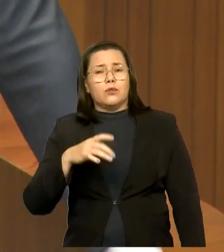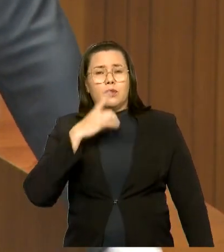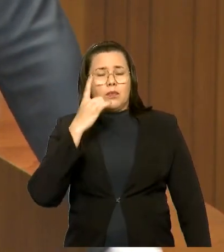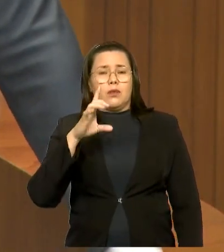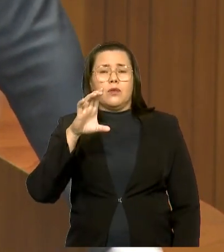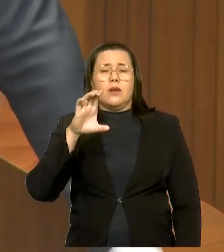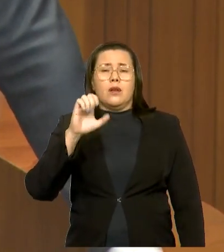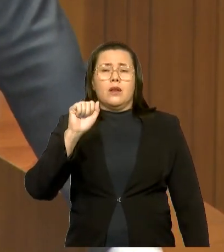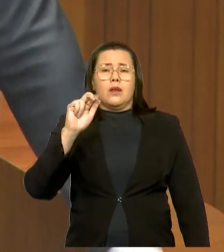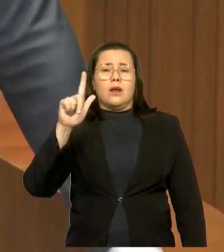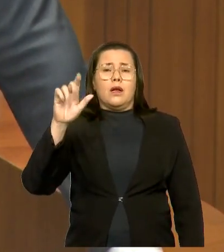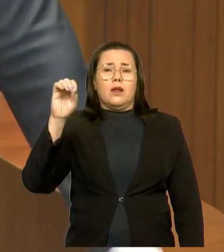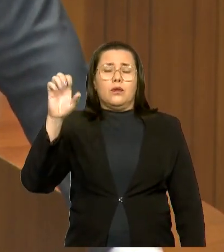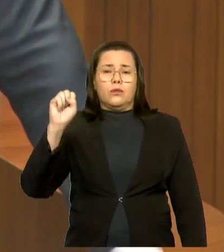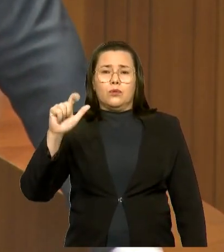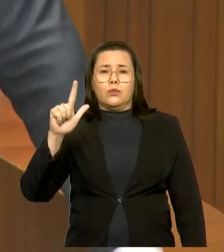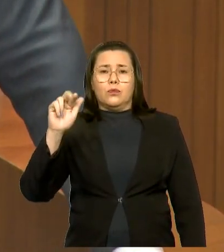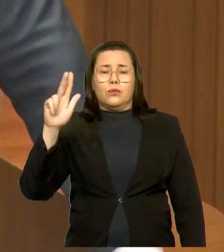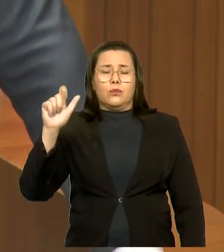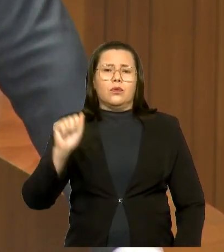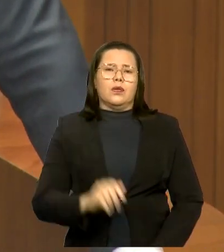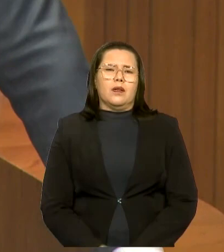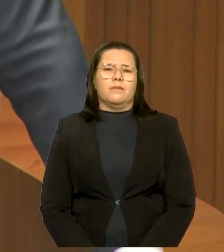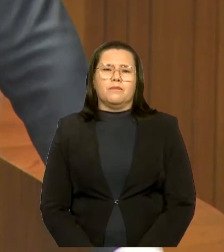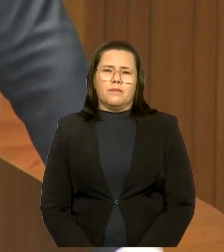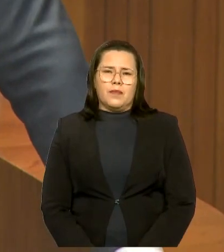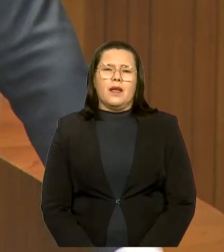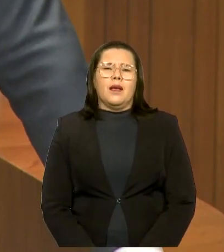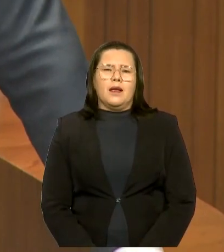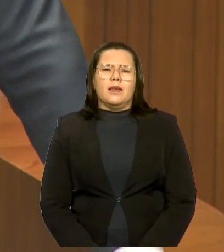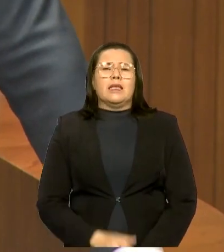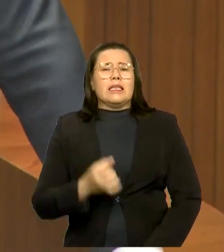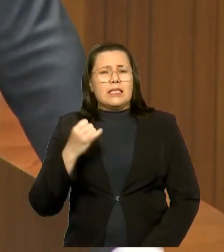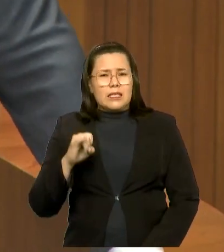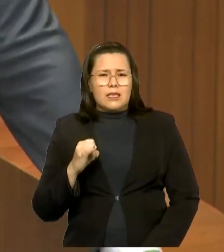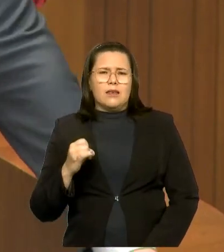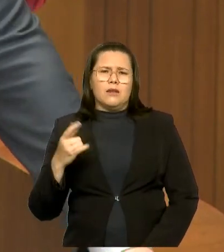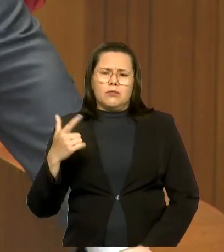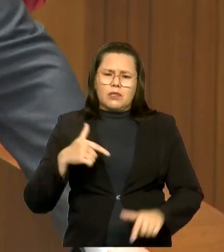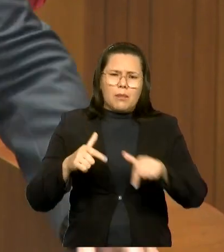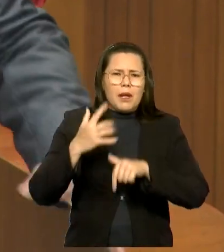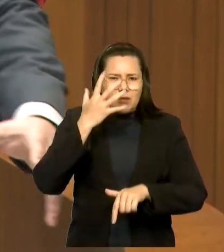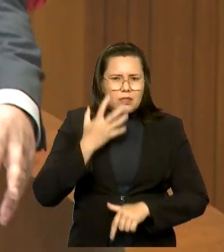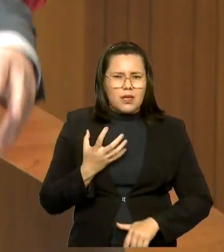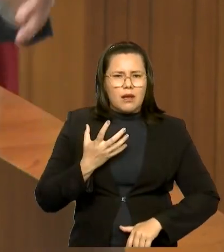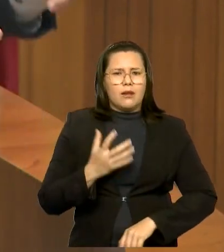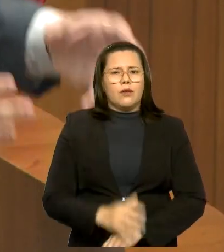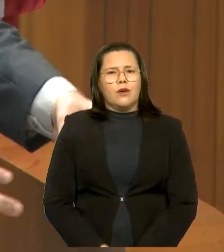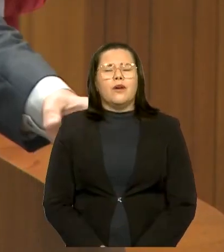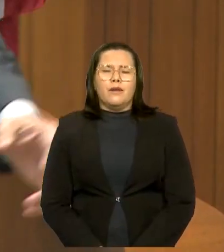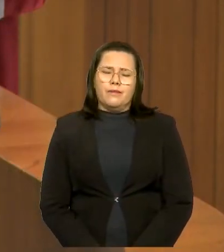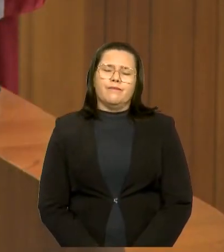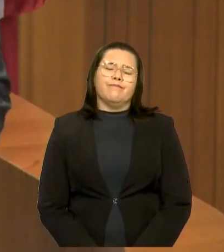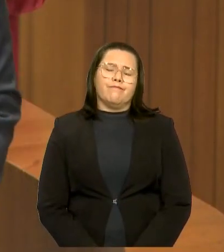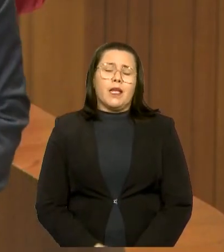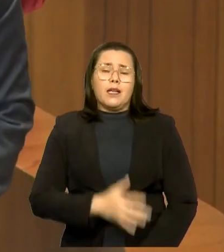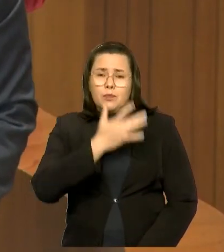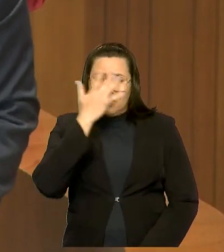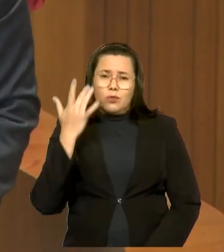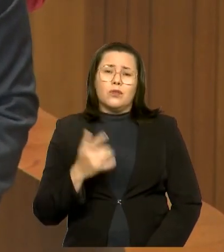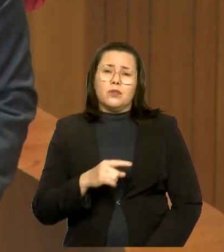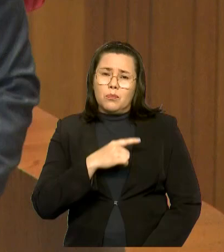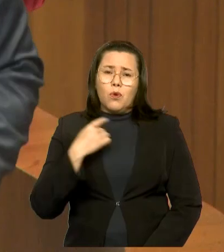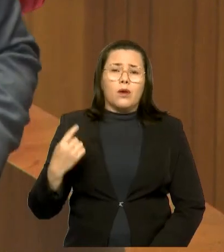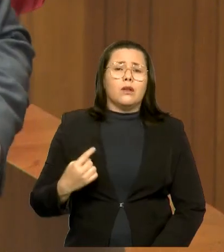Maranhão. E nós conseguimos ser aquele estado que menor taxa de mortalidade teve na Covid. Mas não se resumiu apenas à atuação